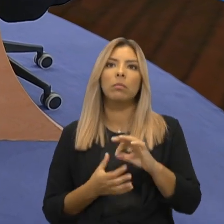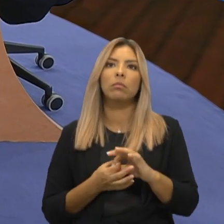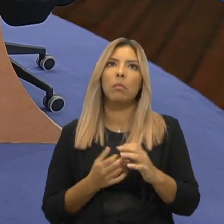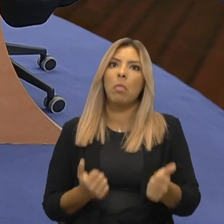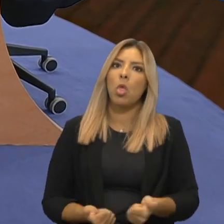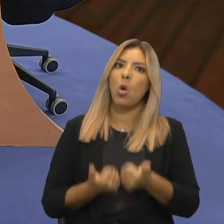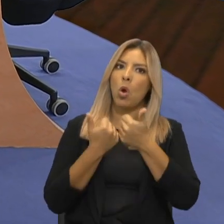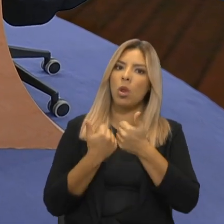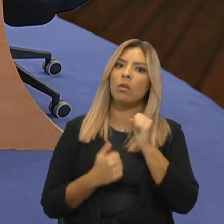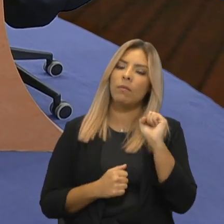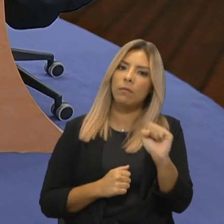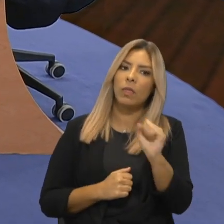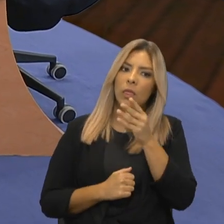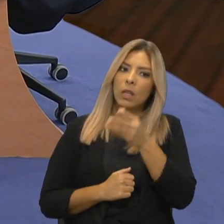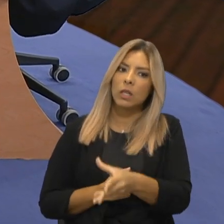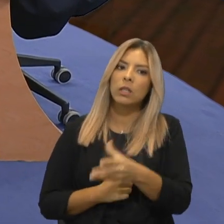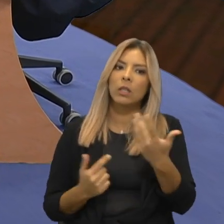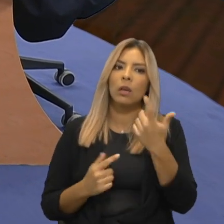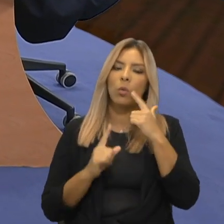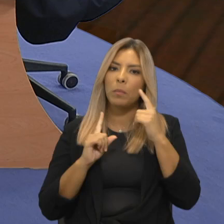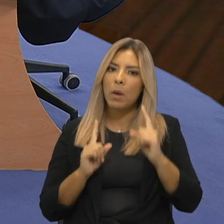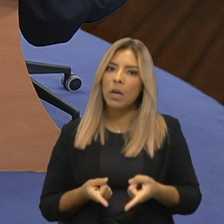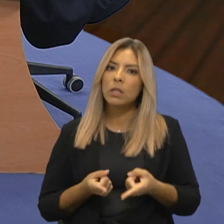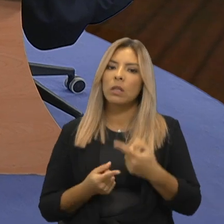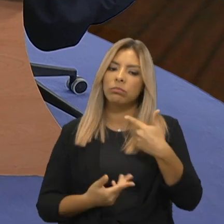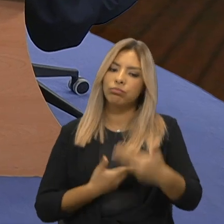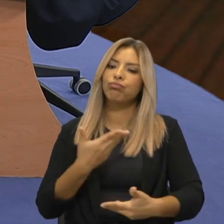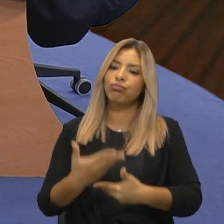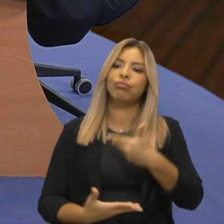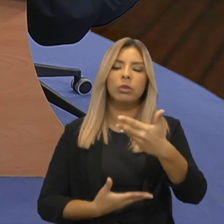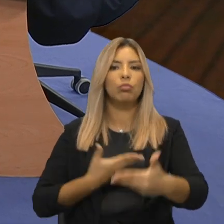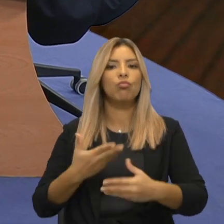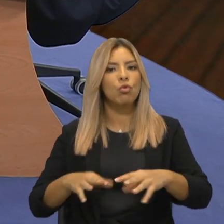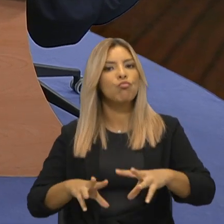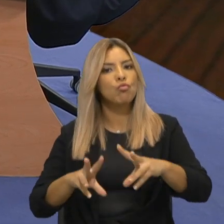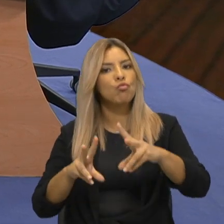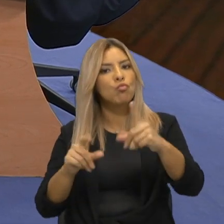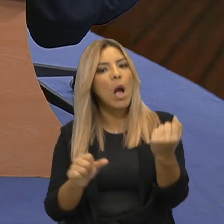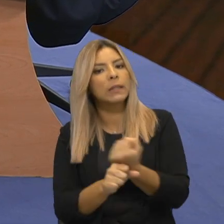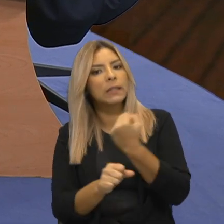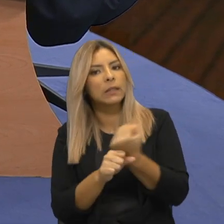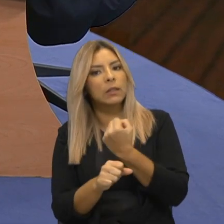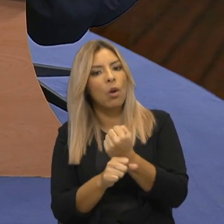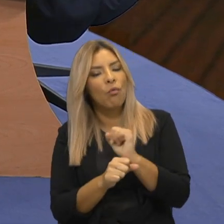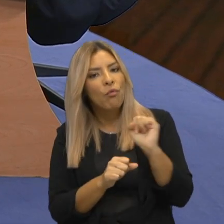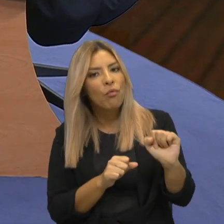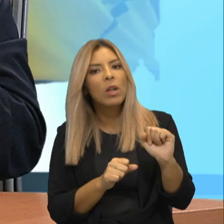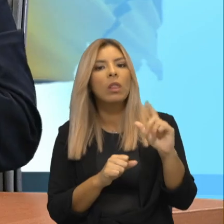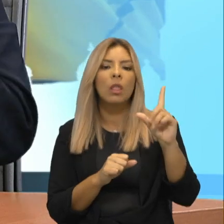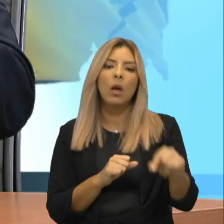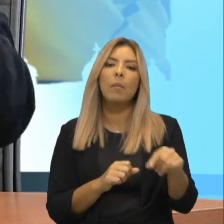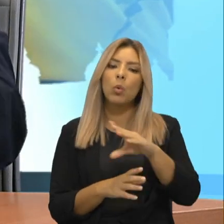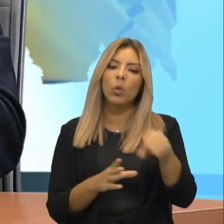se implantou e foi se afirmando e foi desenvolvendo a sua ação, mas também o contexto político e social